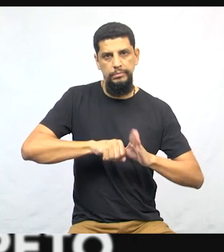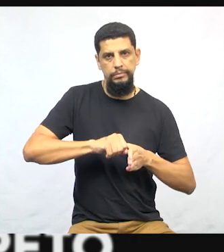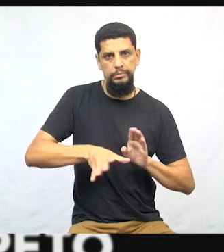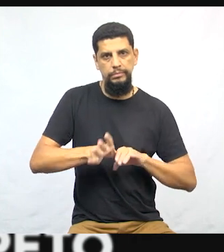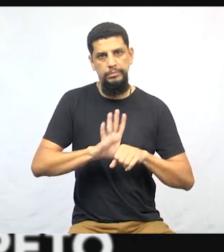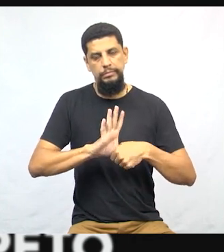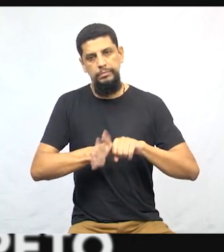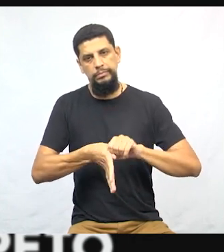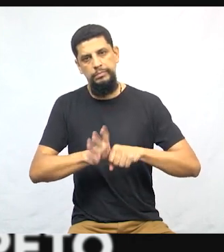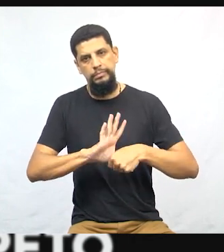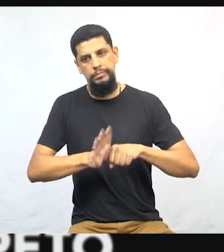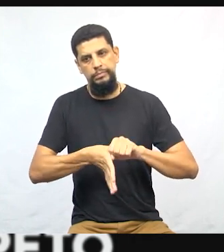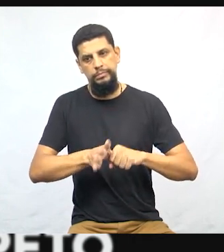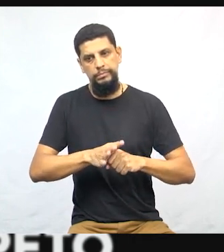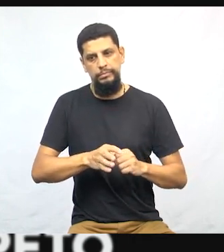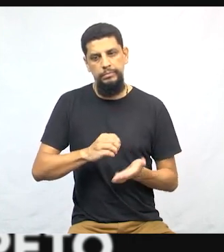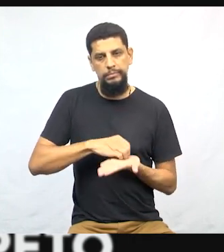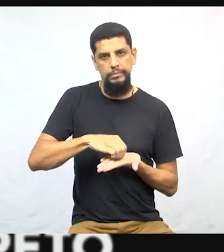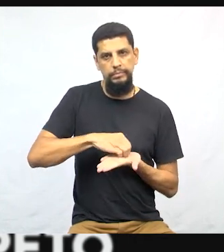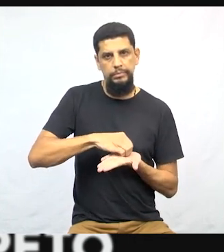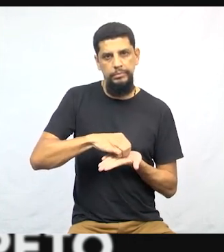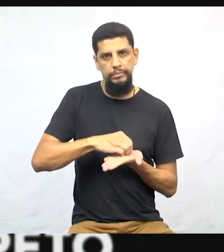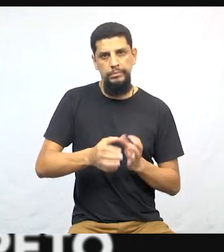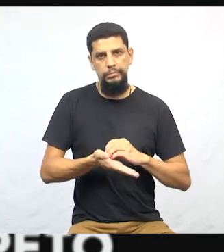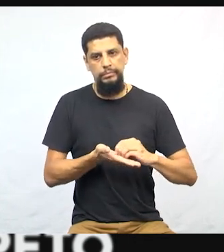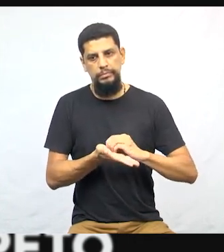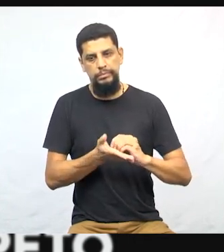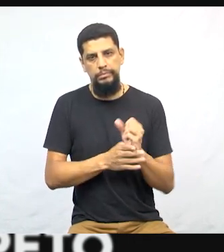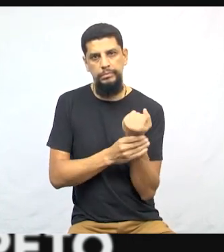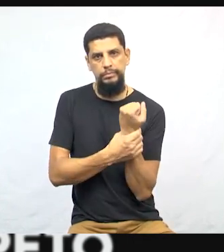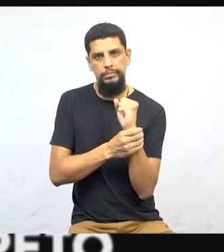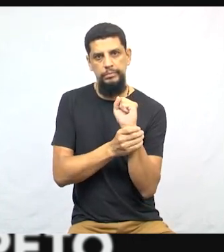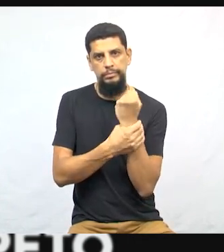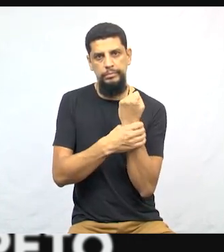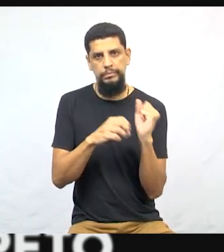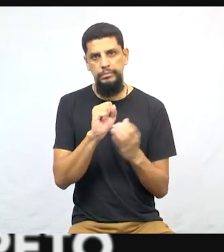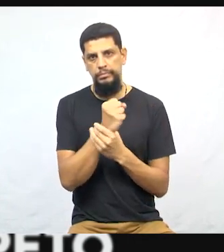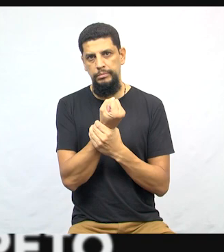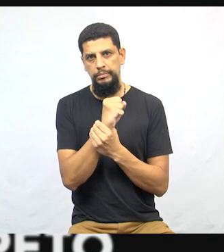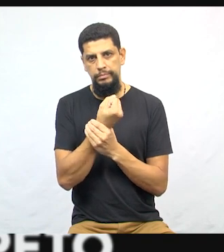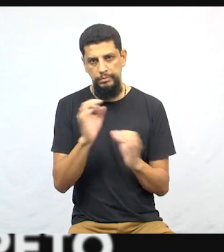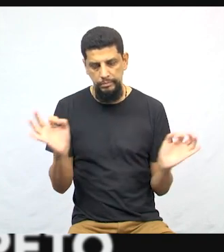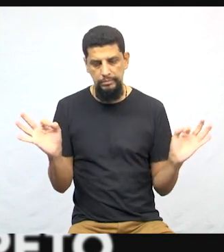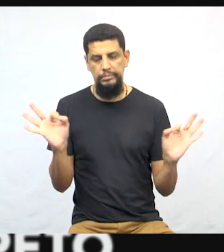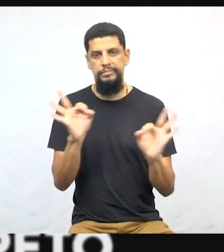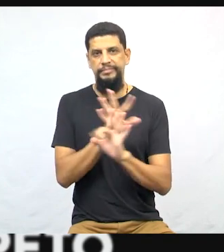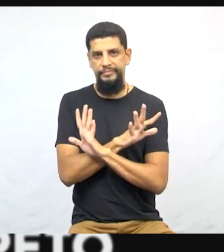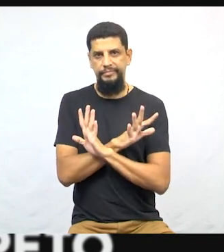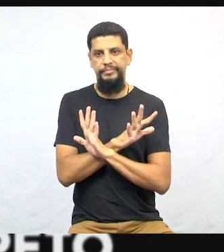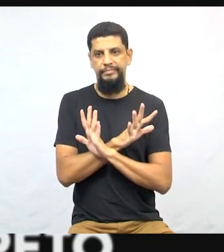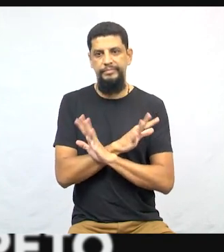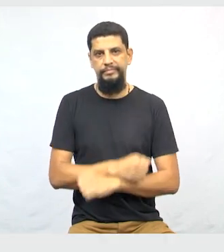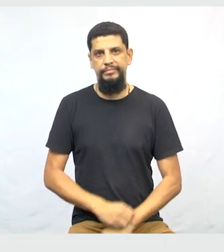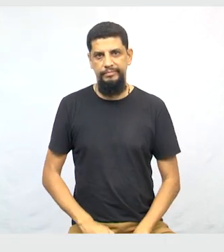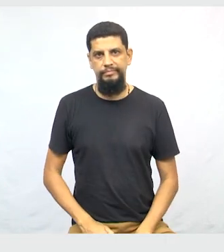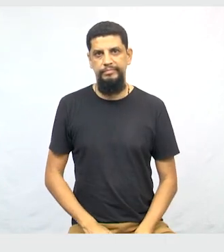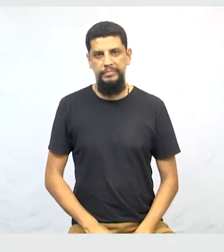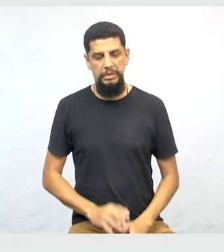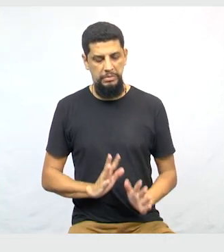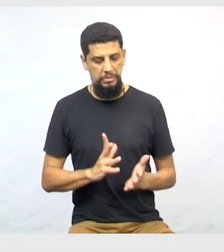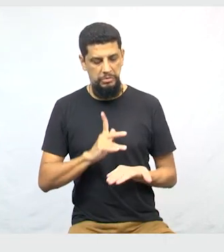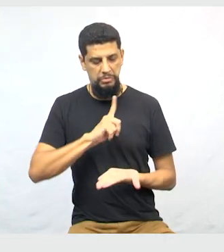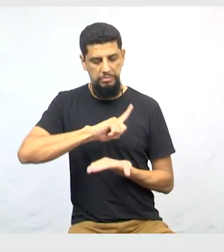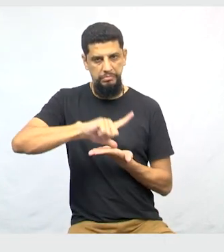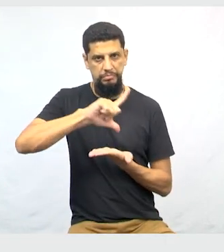unhas, polegares, bem lavadinho. E depois enxaguar com bastante água para a mão ficar